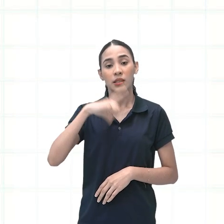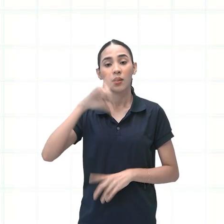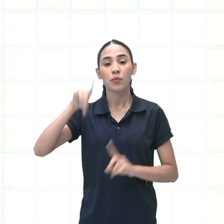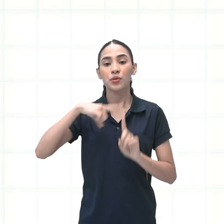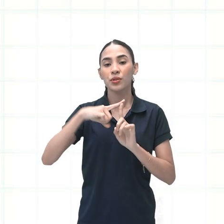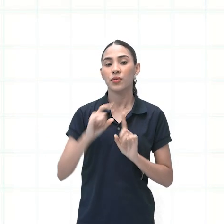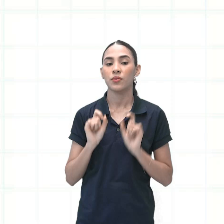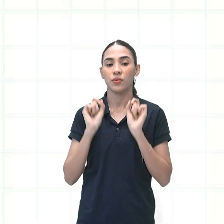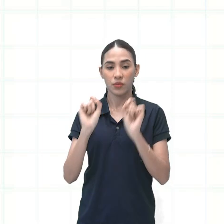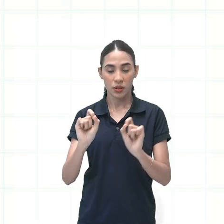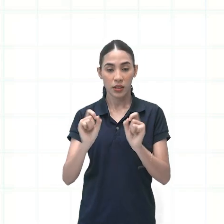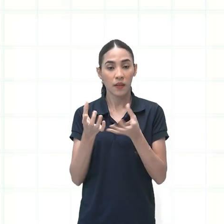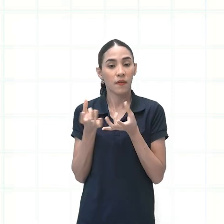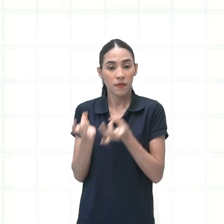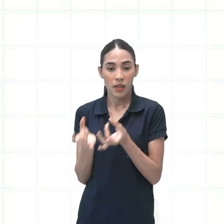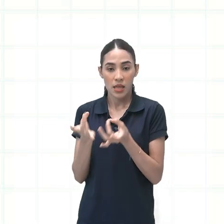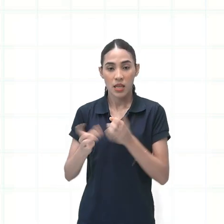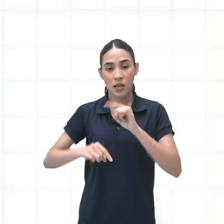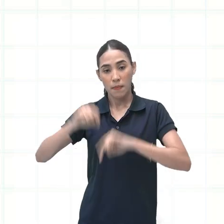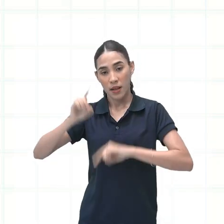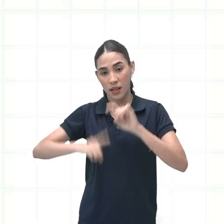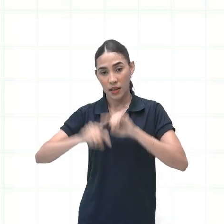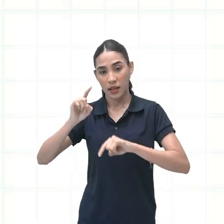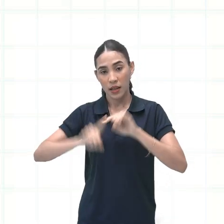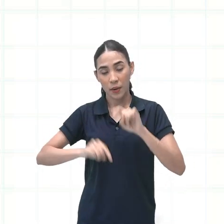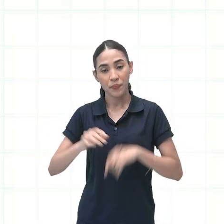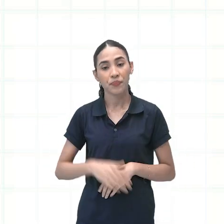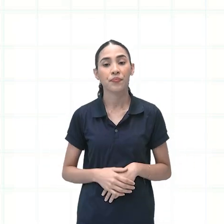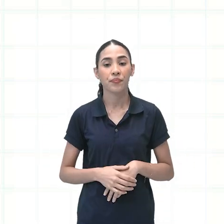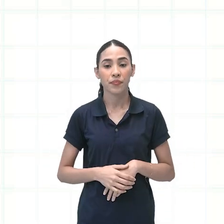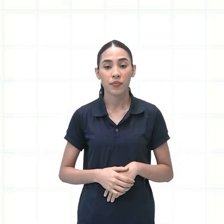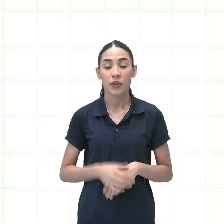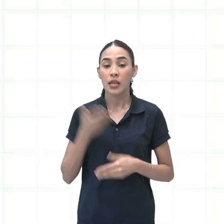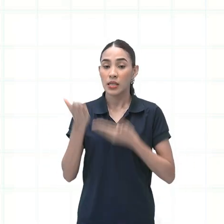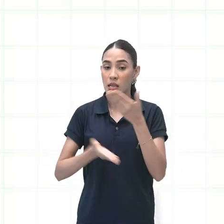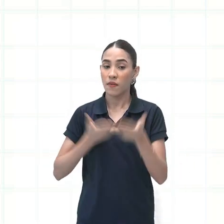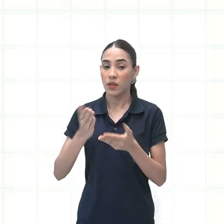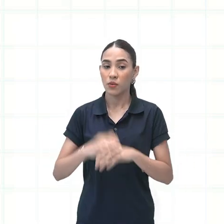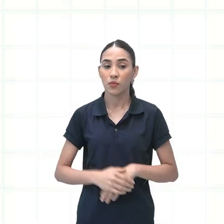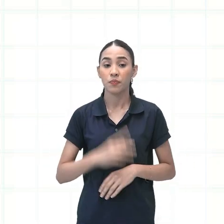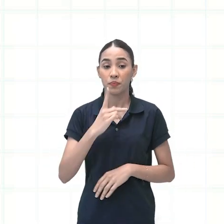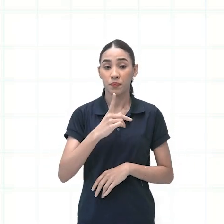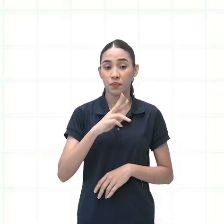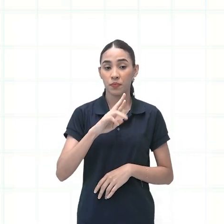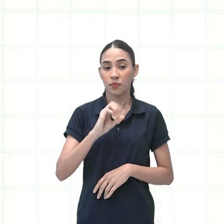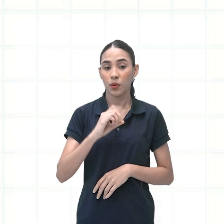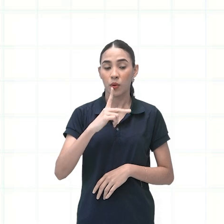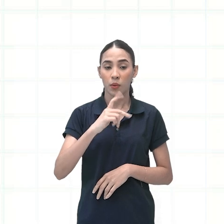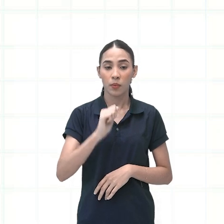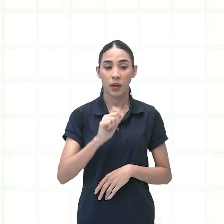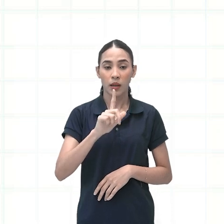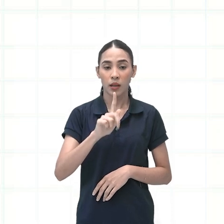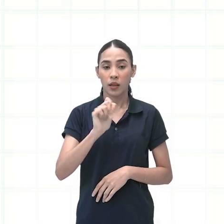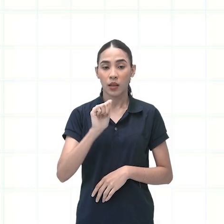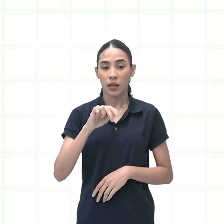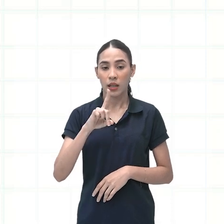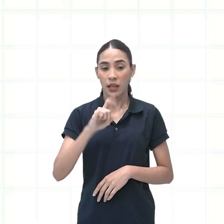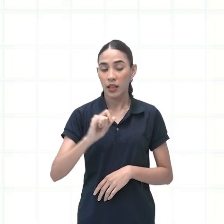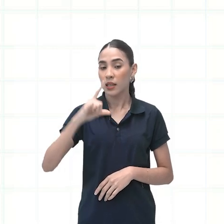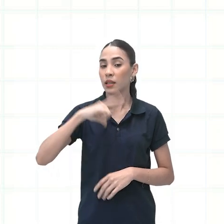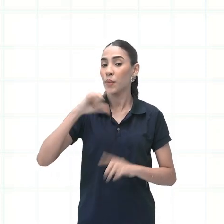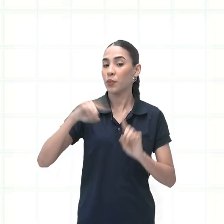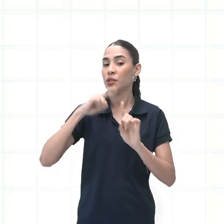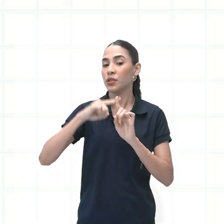finalidade vender um produto, serviço. Propaganda tem